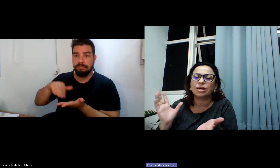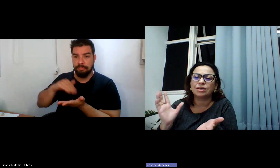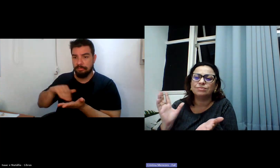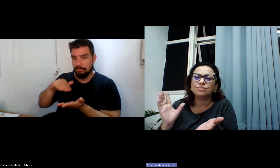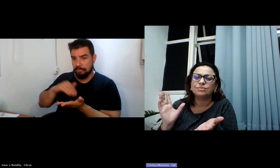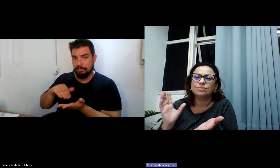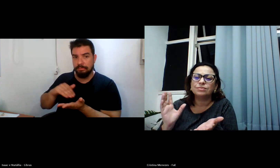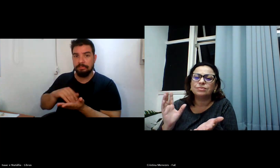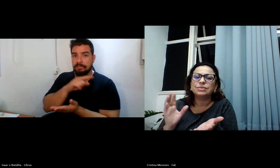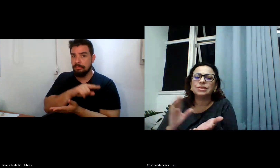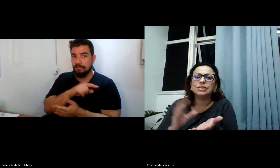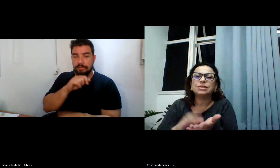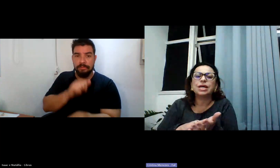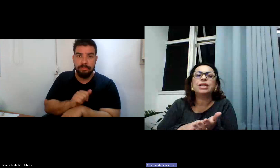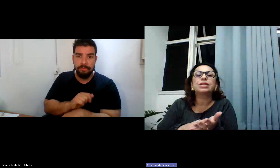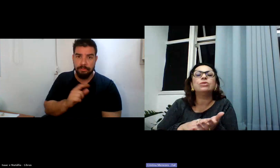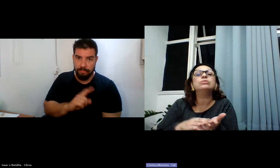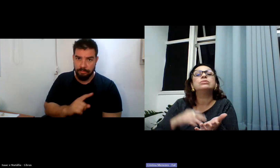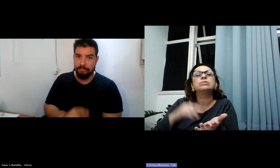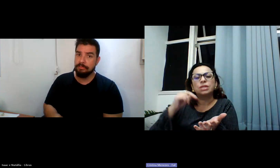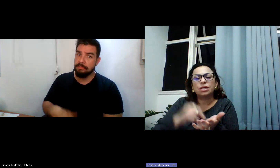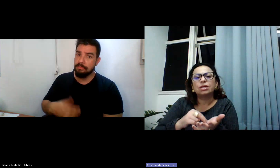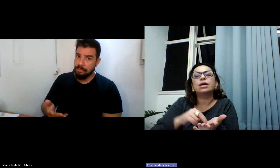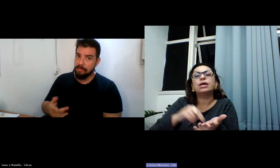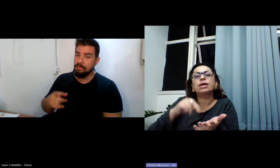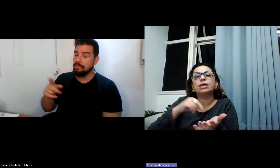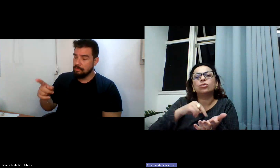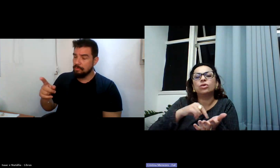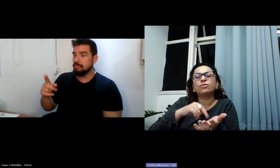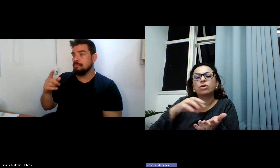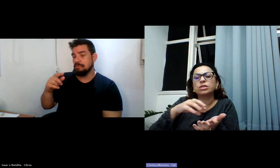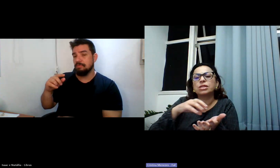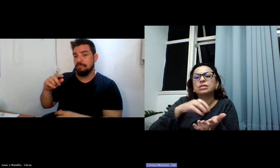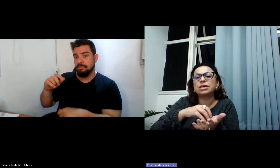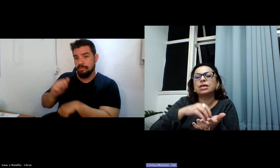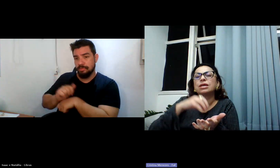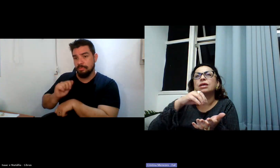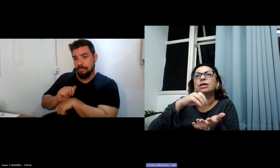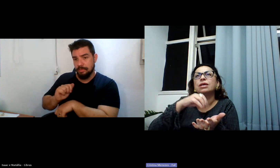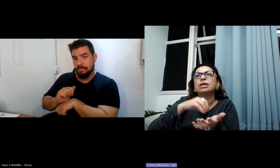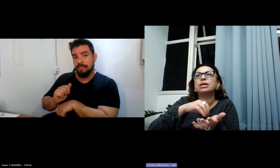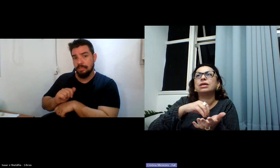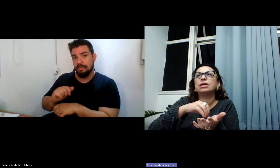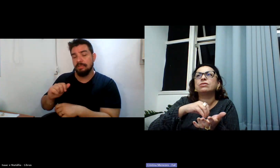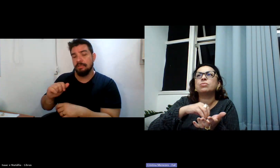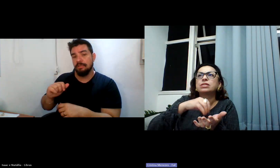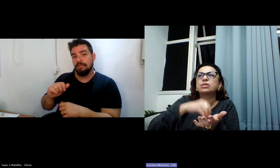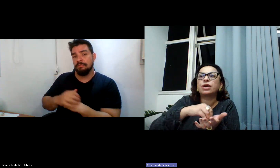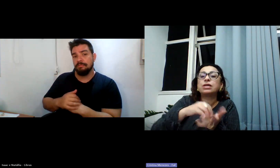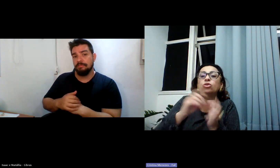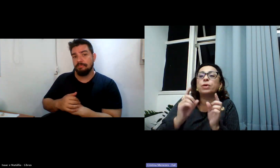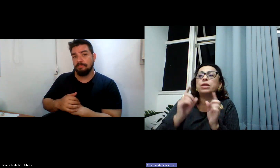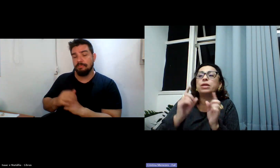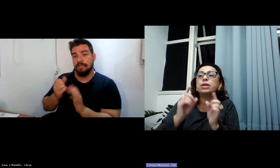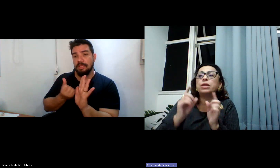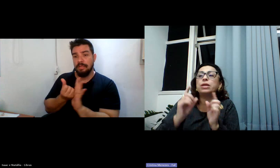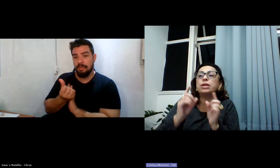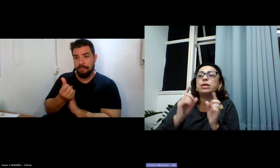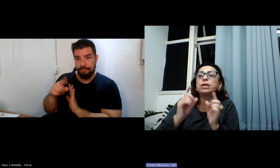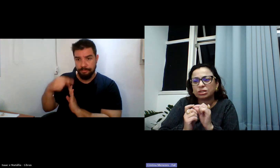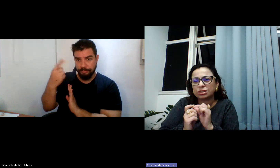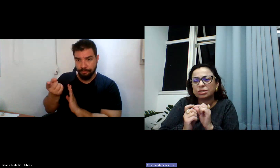trabalho dela, né? Então, o que vai acontecer é, semestre que vem, no período